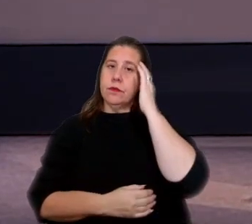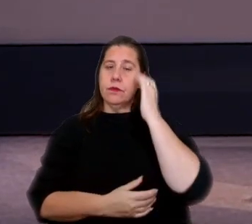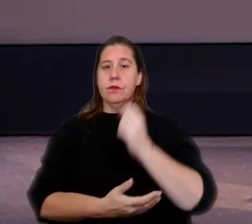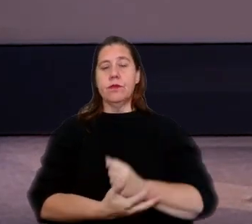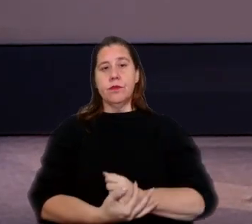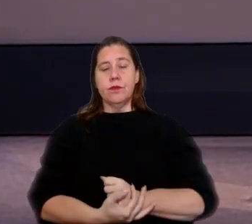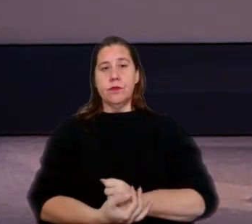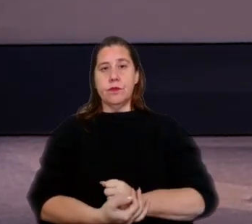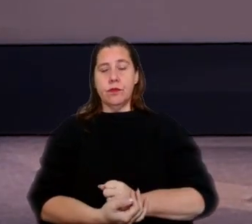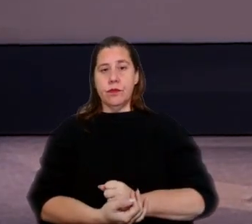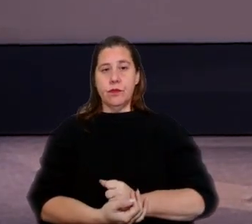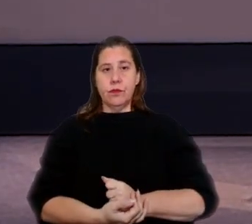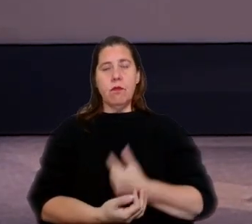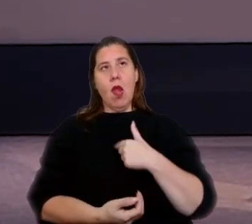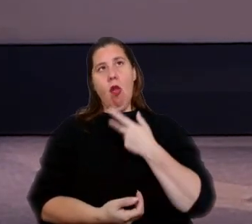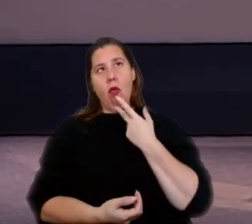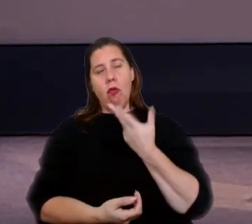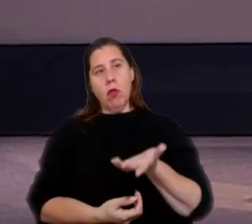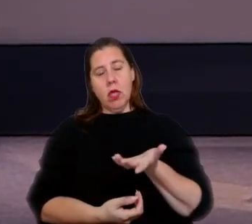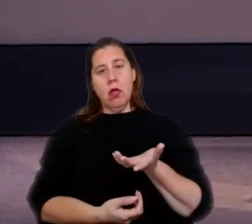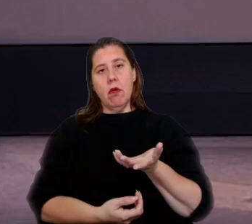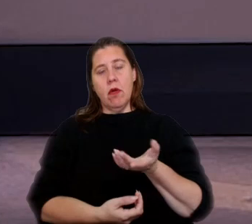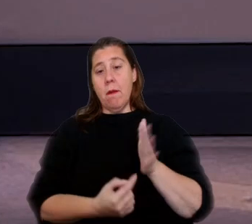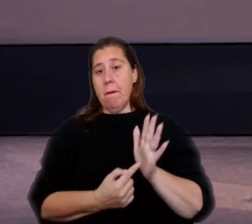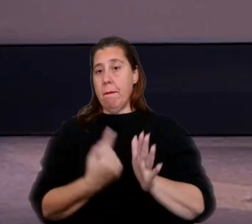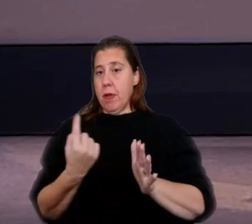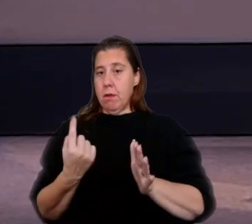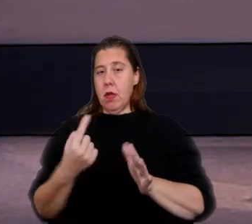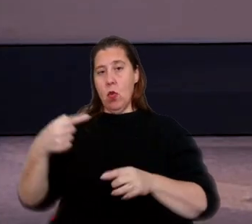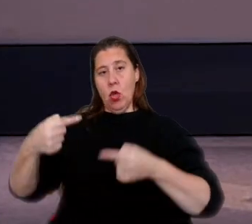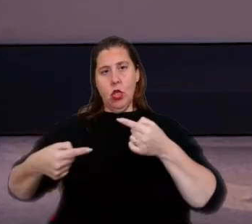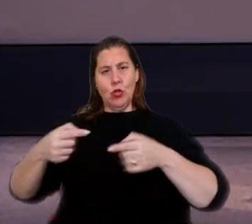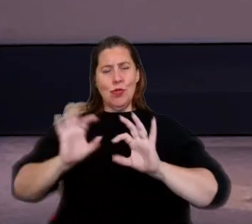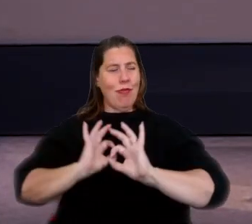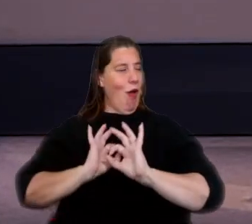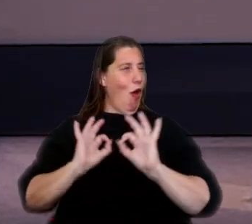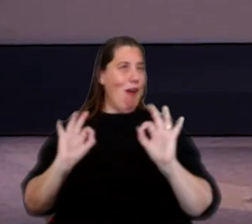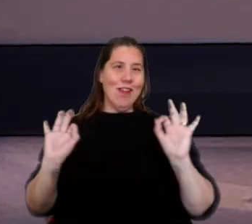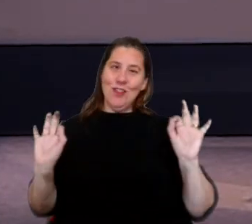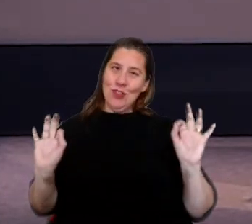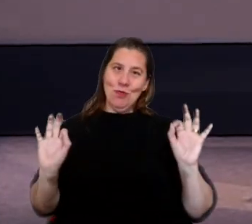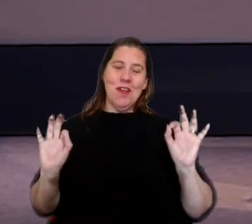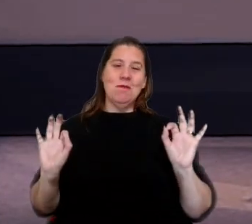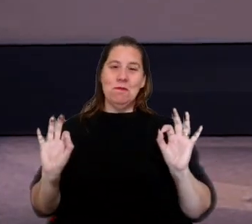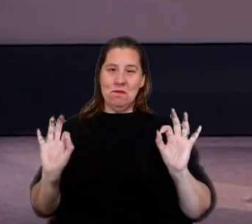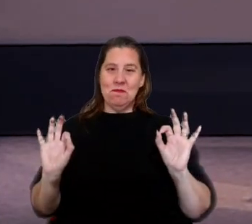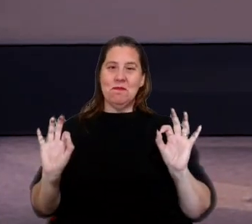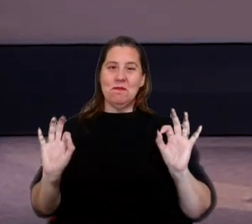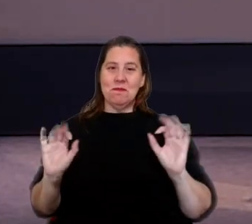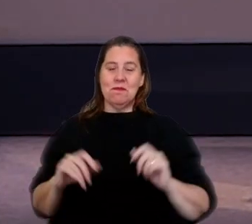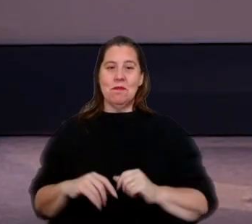freudiano, e eu queria dizer primeiro que a discussão está ótima